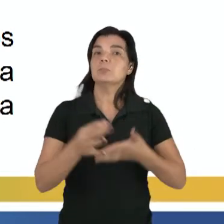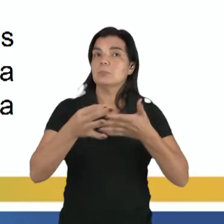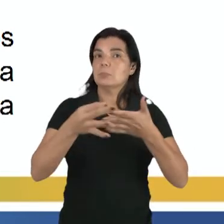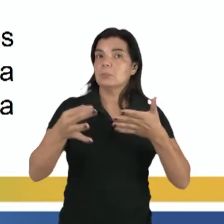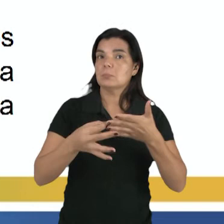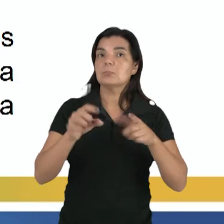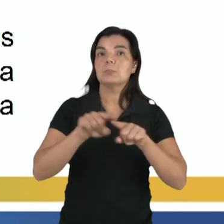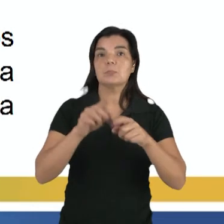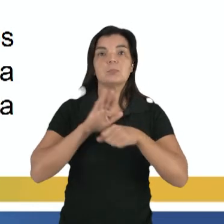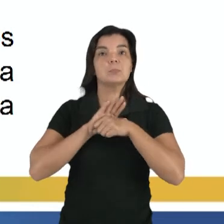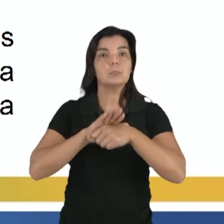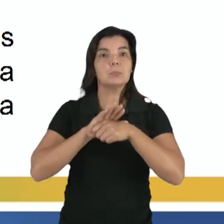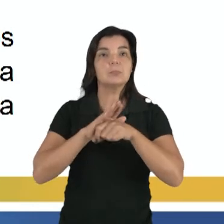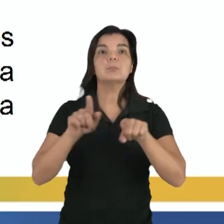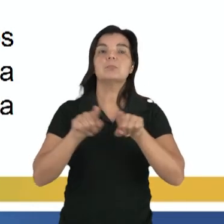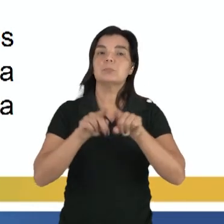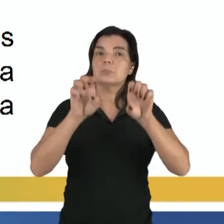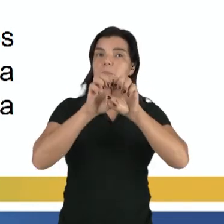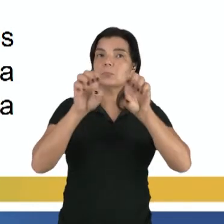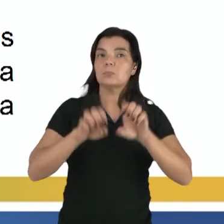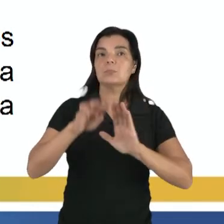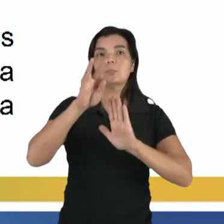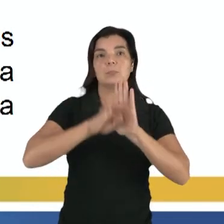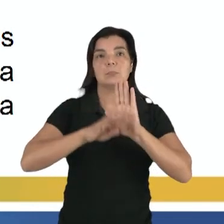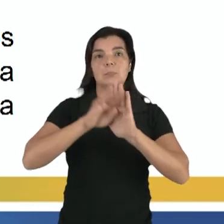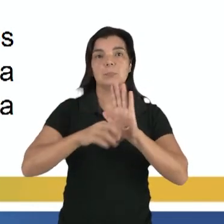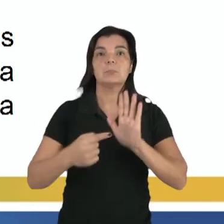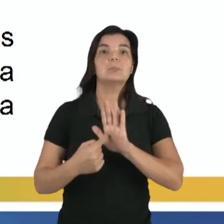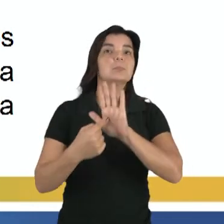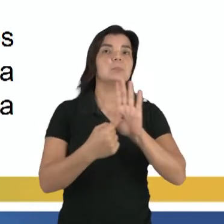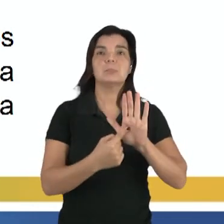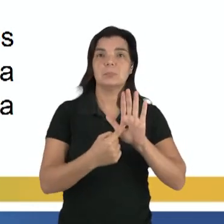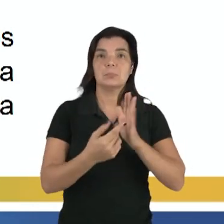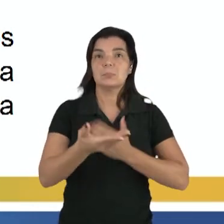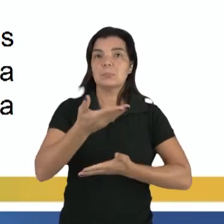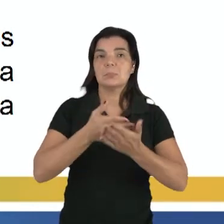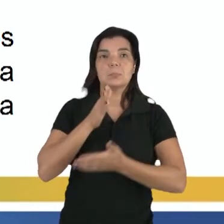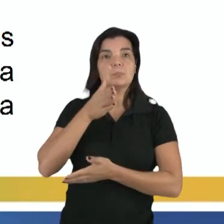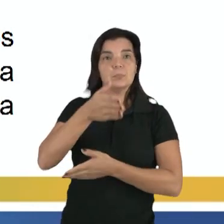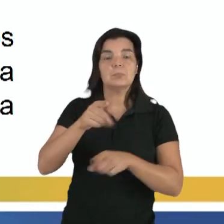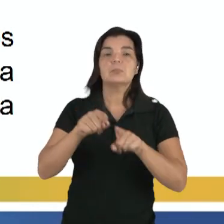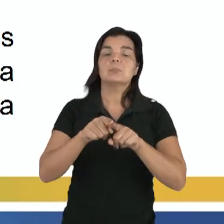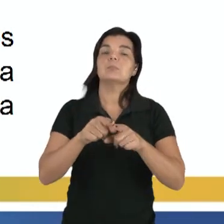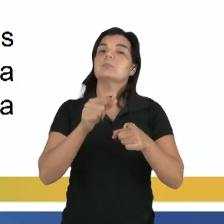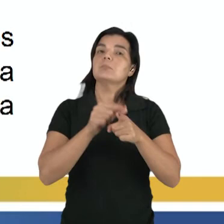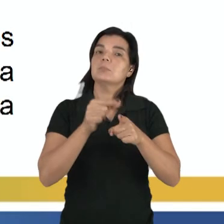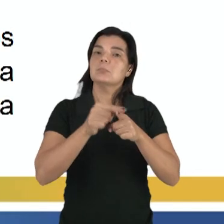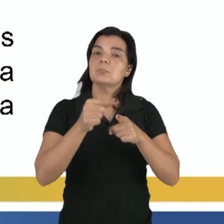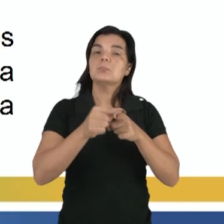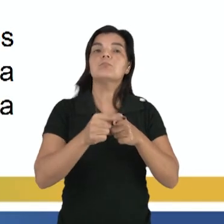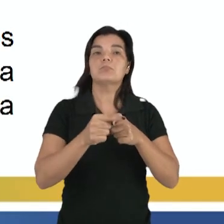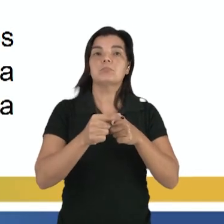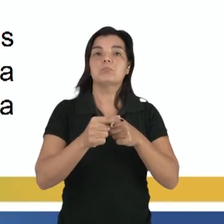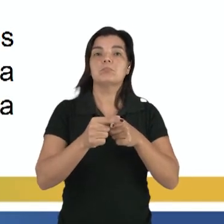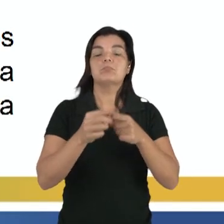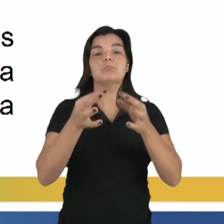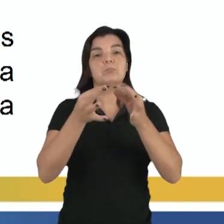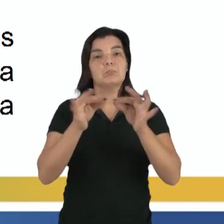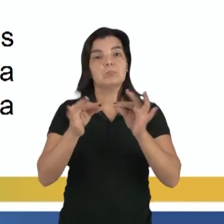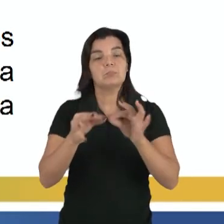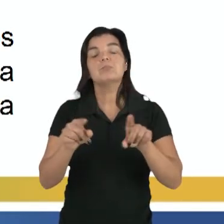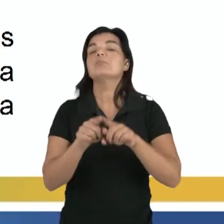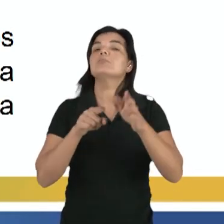dos conectivos, elementos que apenas colaboram para a estruturação do texto, sem apresentar relação direta com a semântica